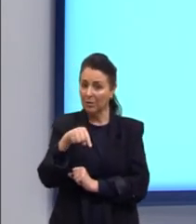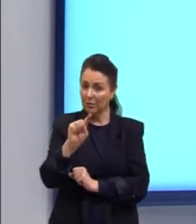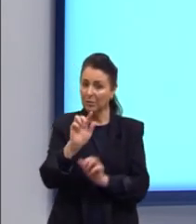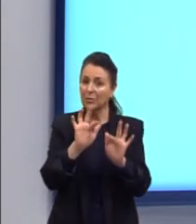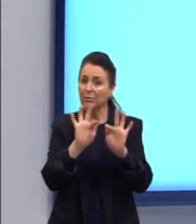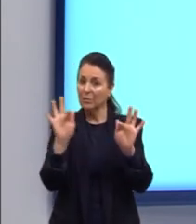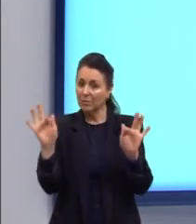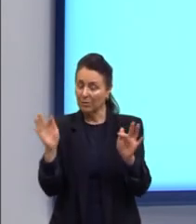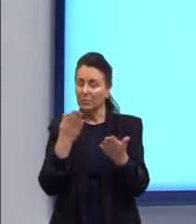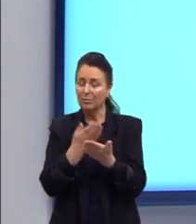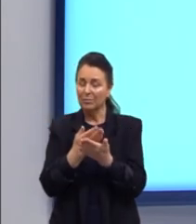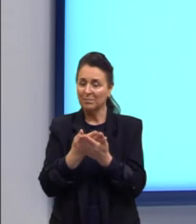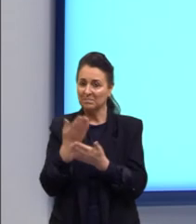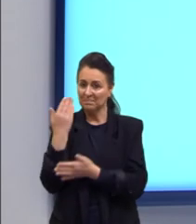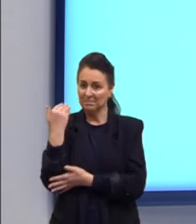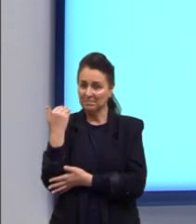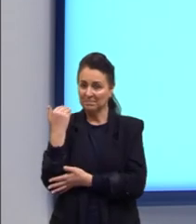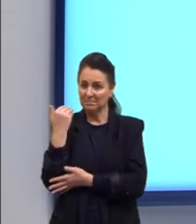nós